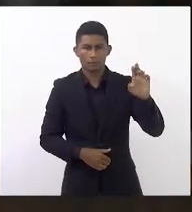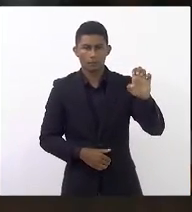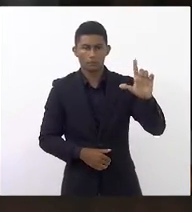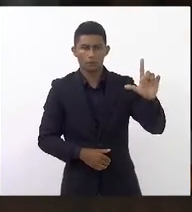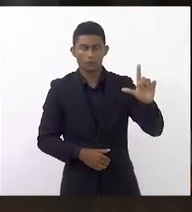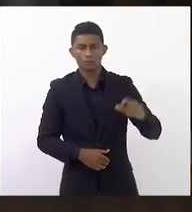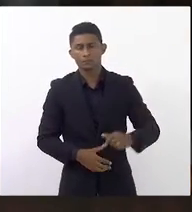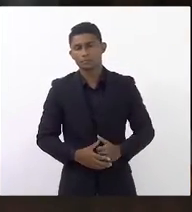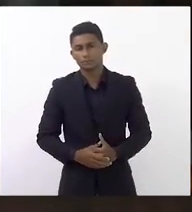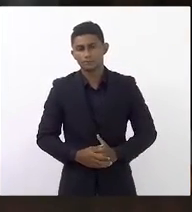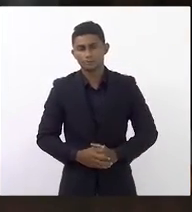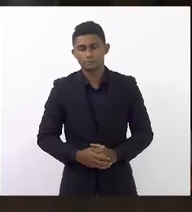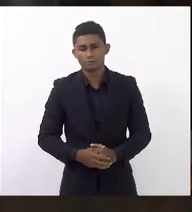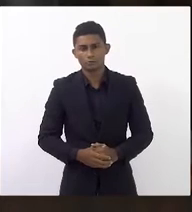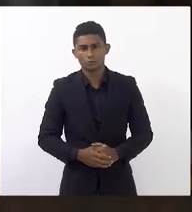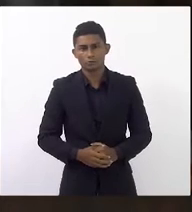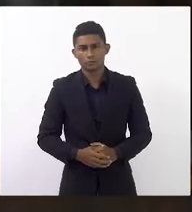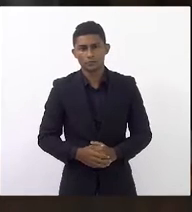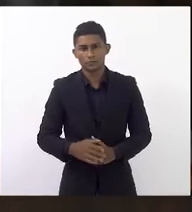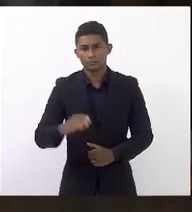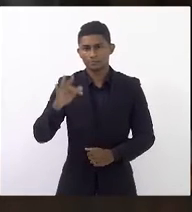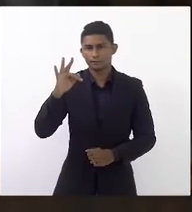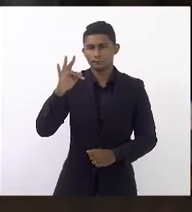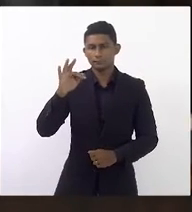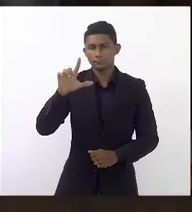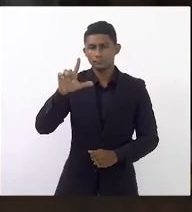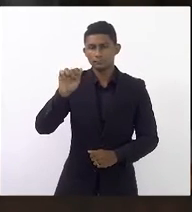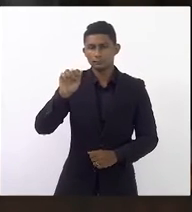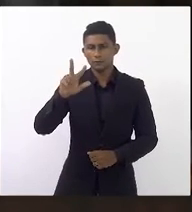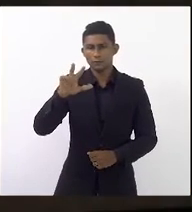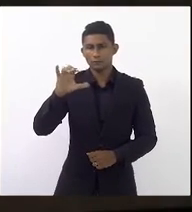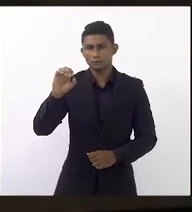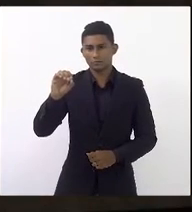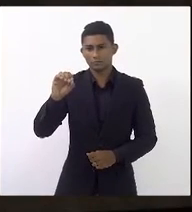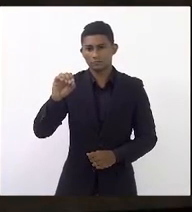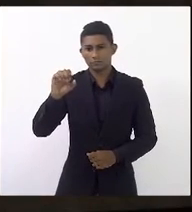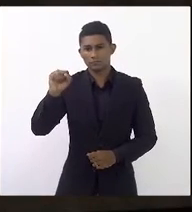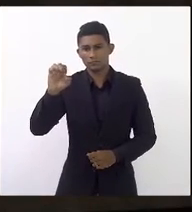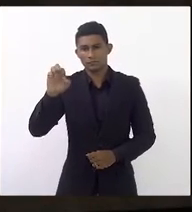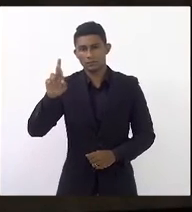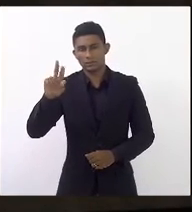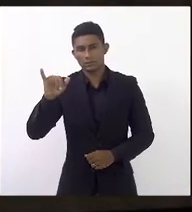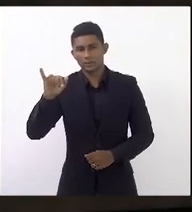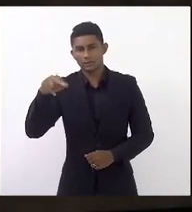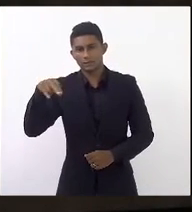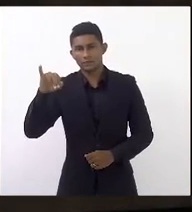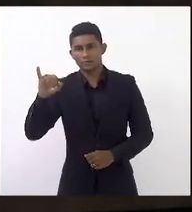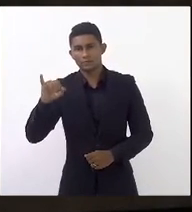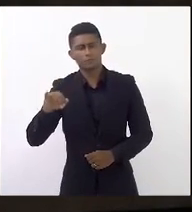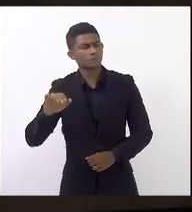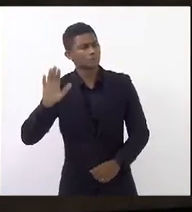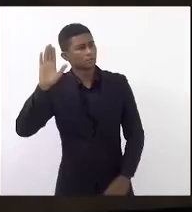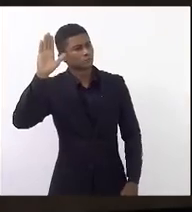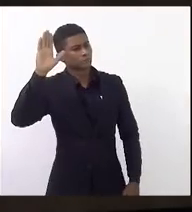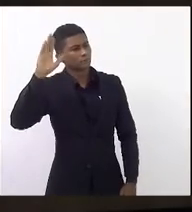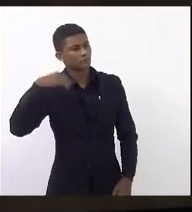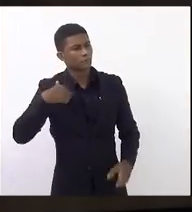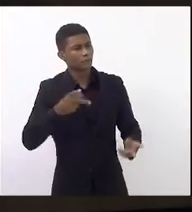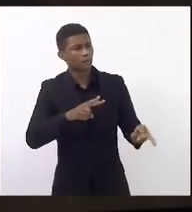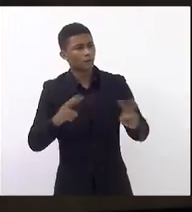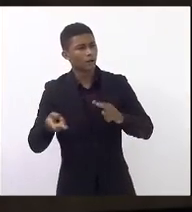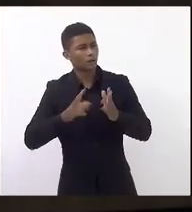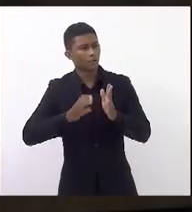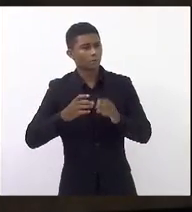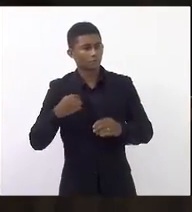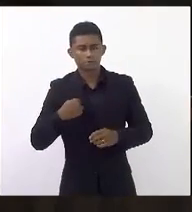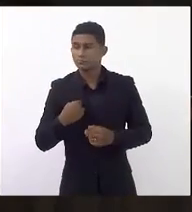Deputado Felipe Poubel. Deputado Flávio Serafini. Pela ordem, senhor presidente. Deputado... Só um minuto para encaminhar para o líder da bancada.